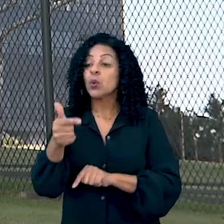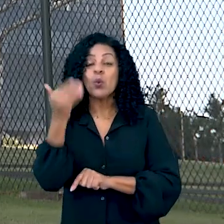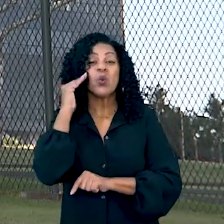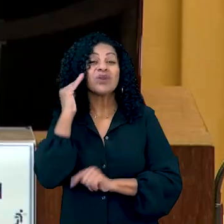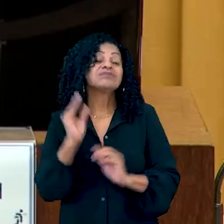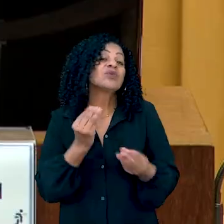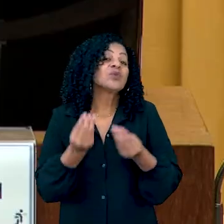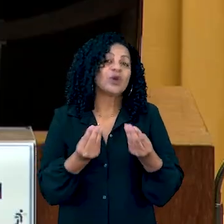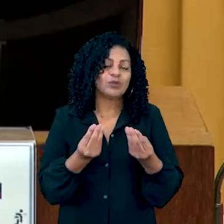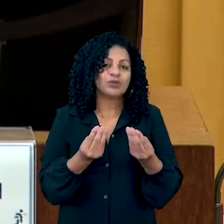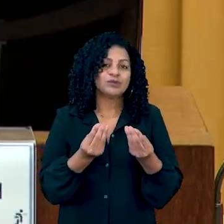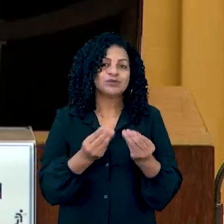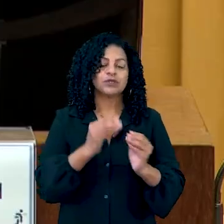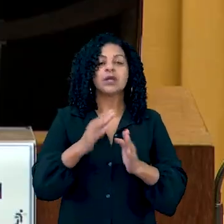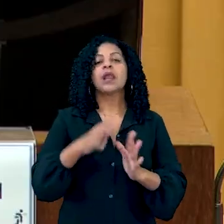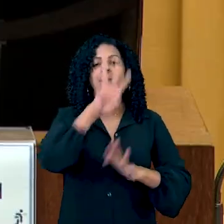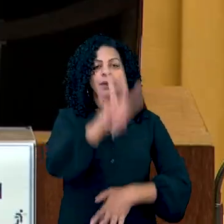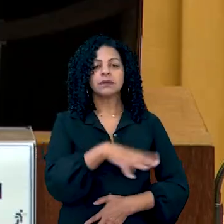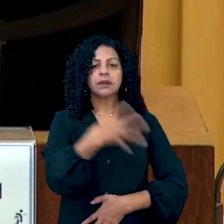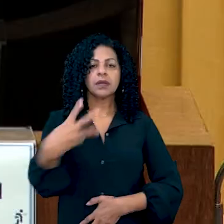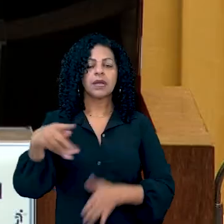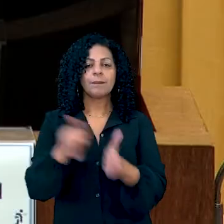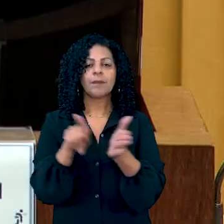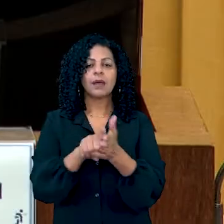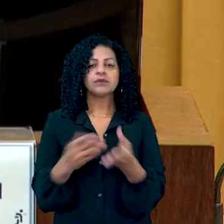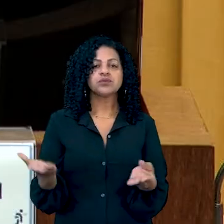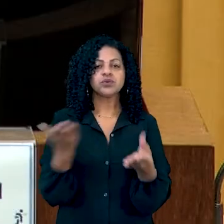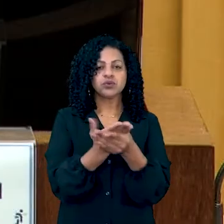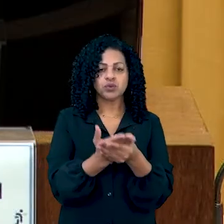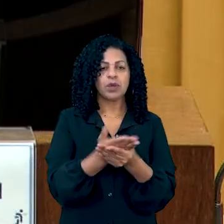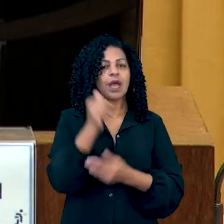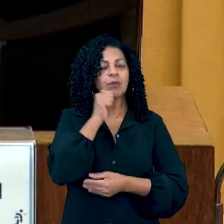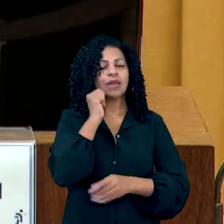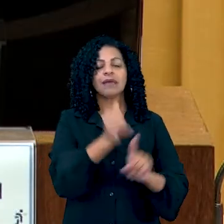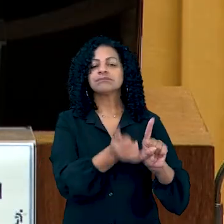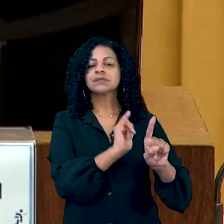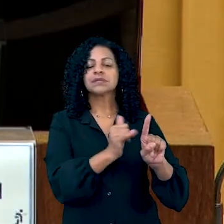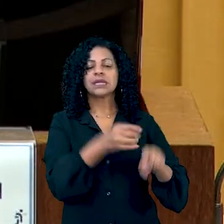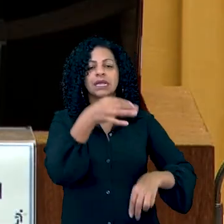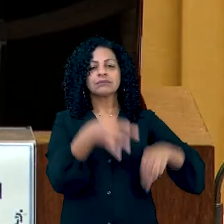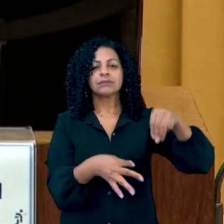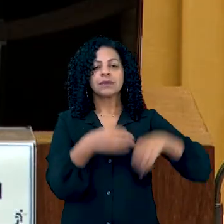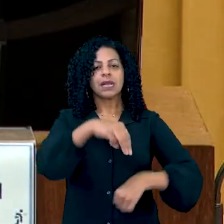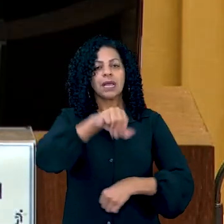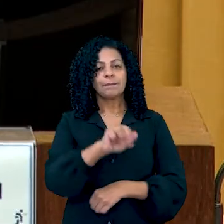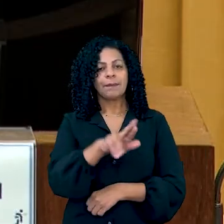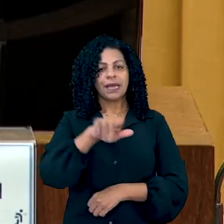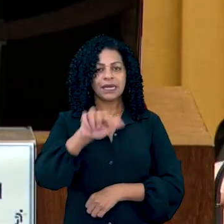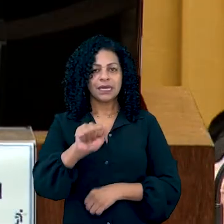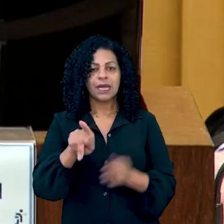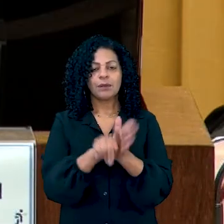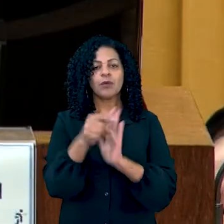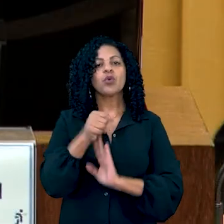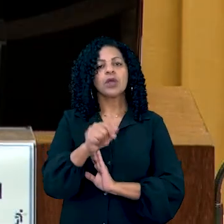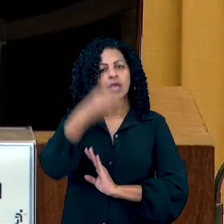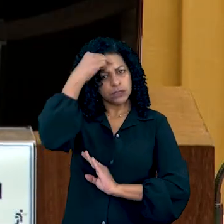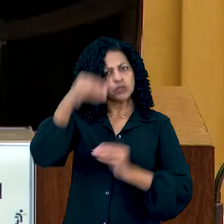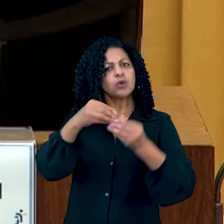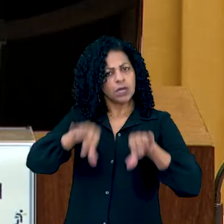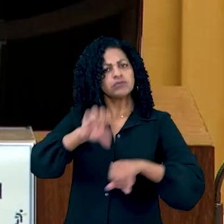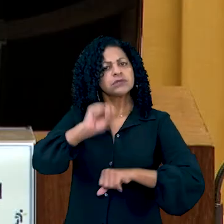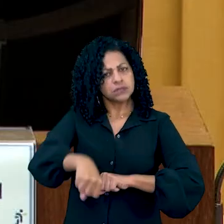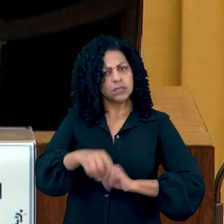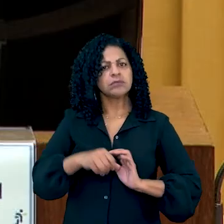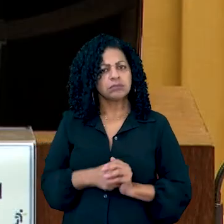foi outro. O processo foi julgado em planilha pela 2ª turma. A relatora, a ministra Maria Helena Malman, considerou ter ocorrido assédio